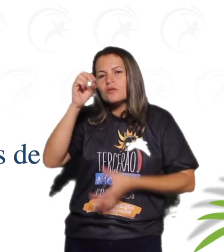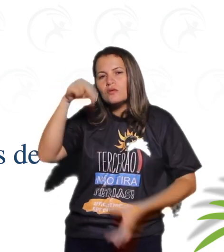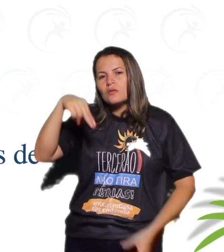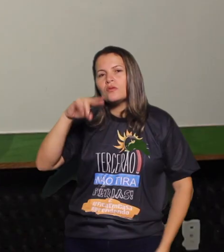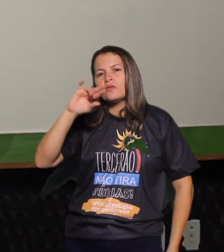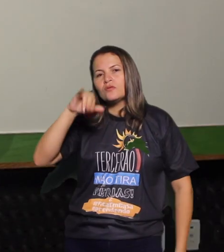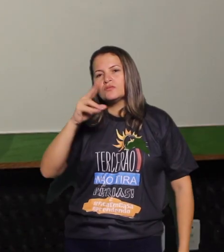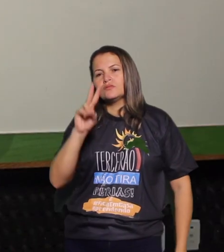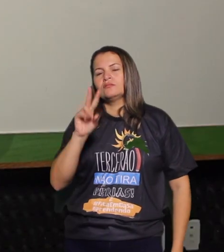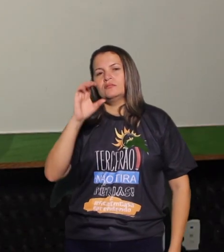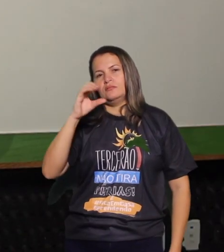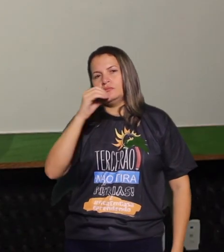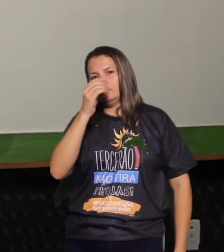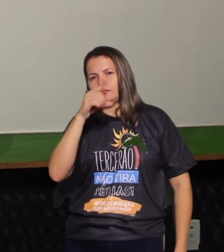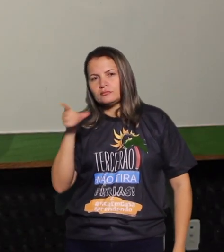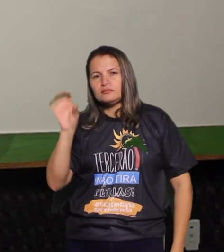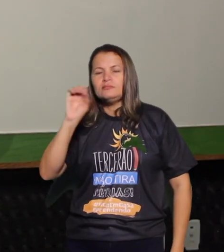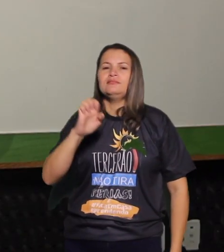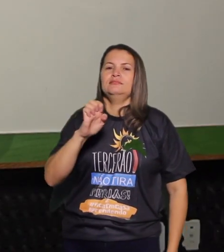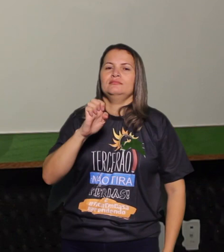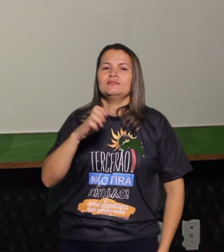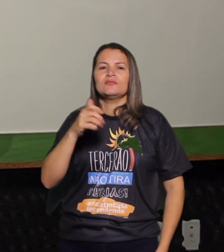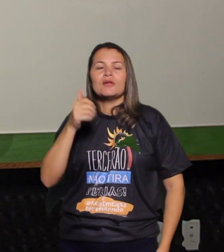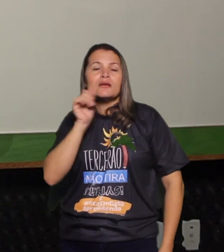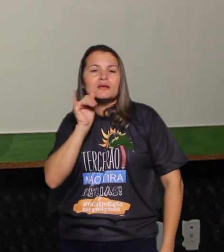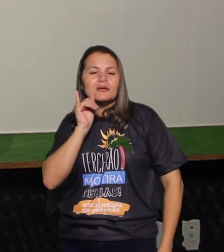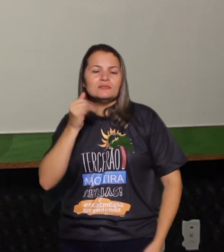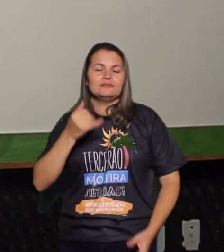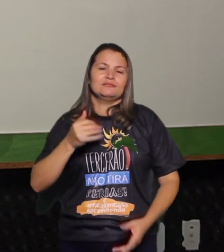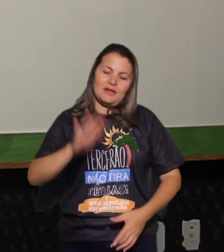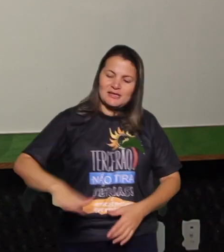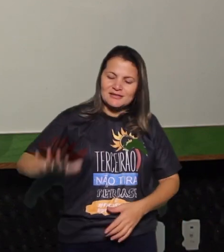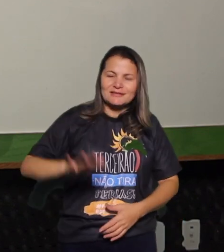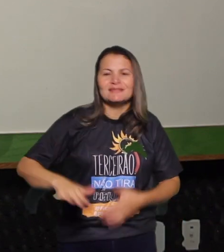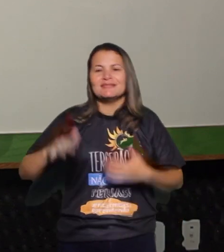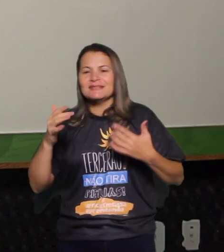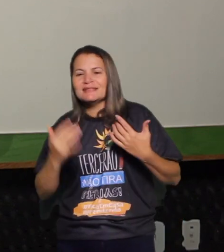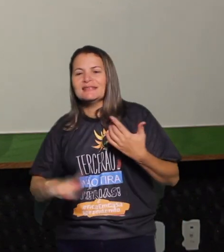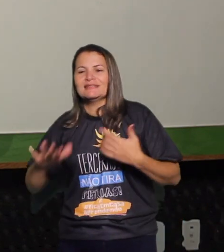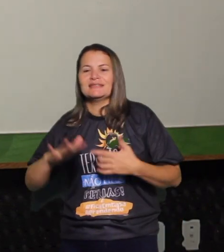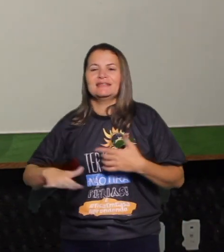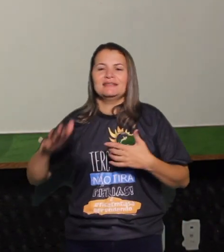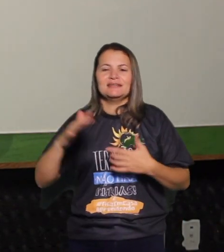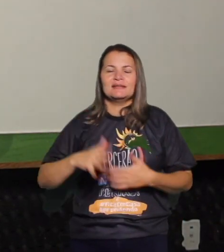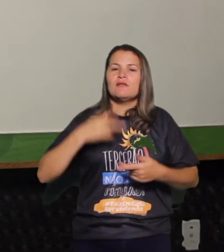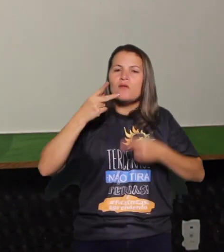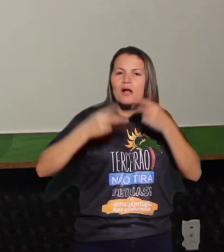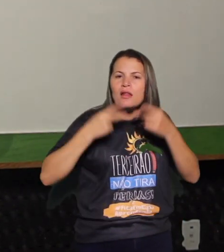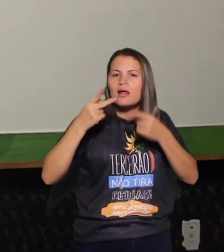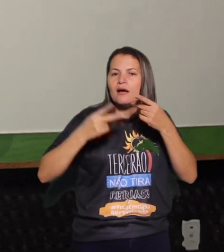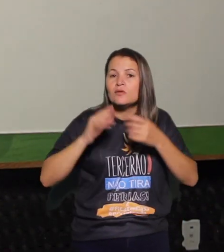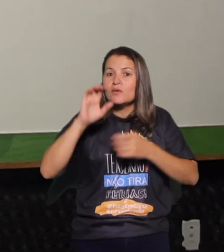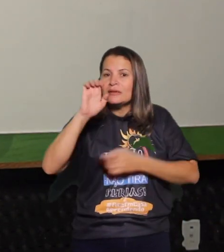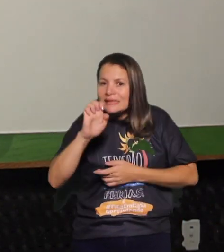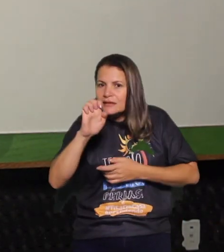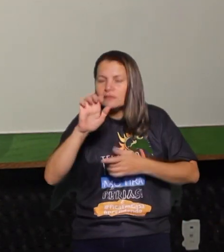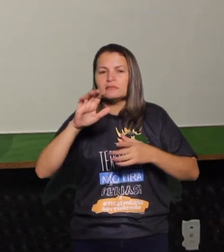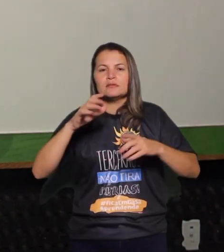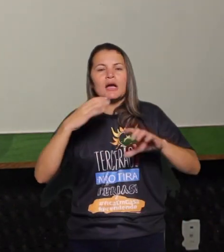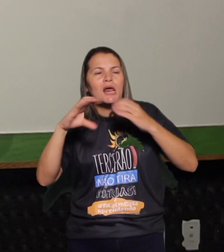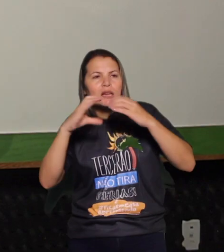e alegres, e etc, e etc, e etc. Eu vou colocando várias conjunções. I, conjunção aditiva,